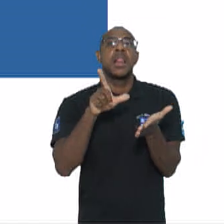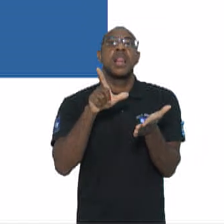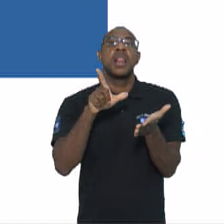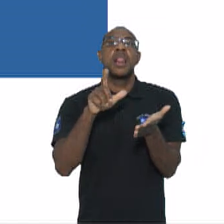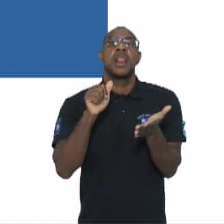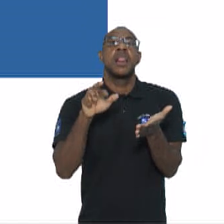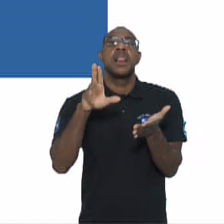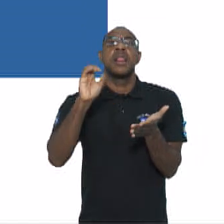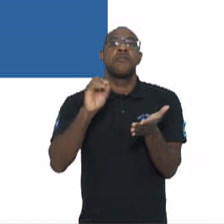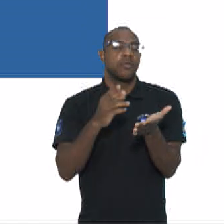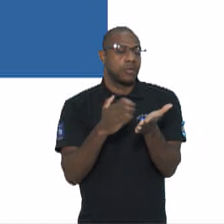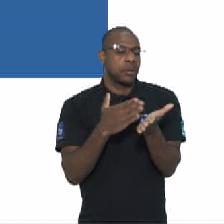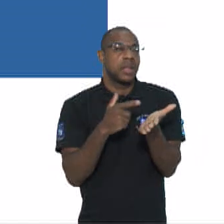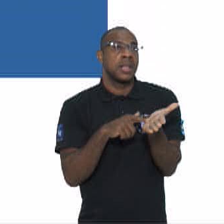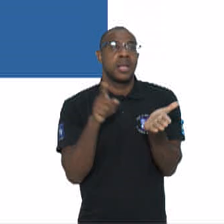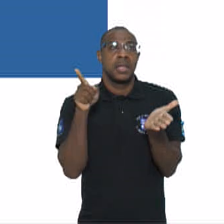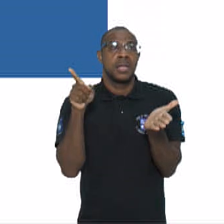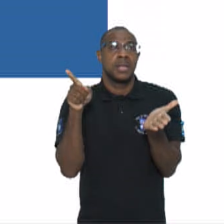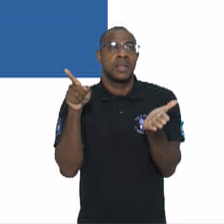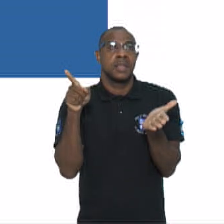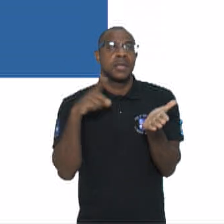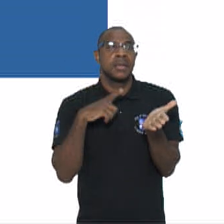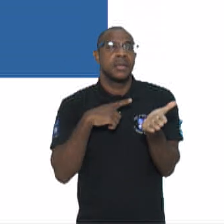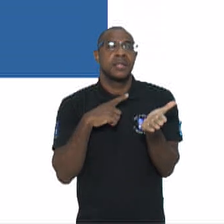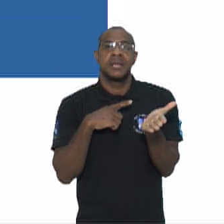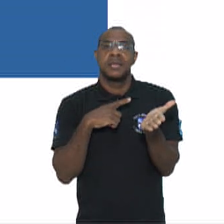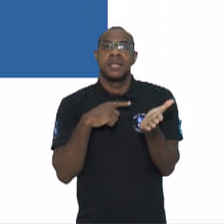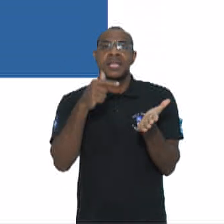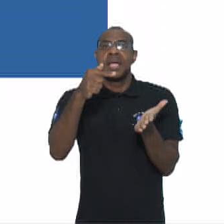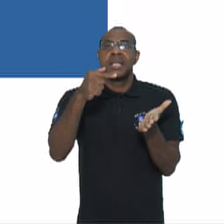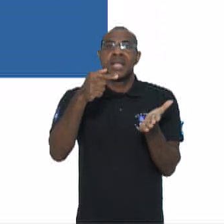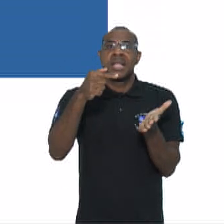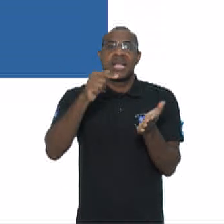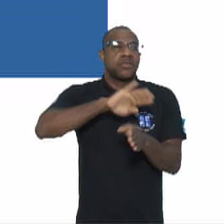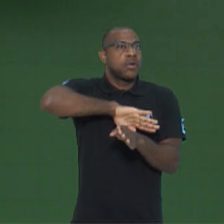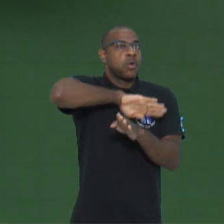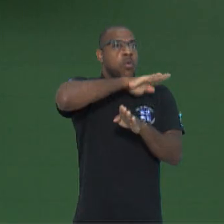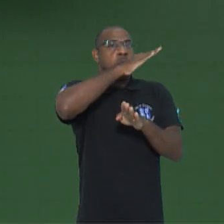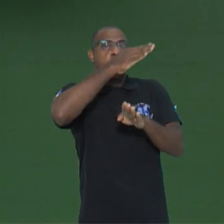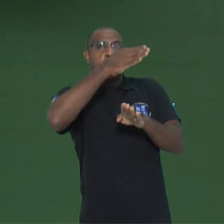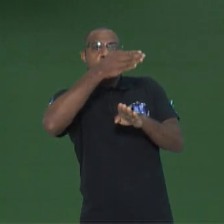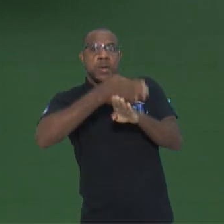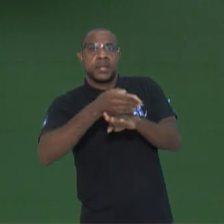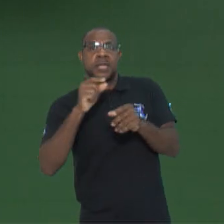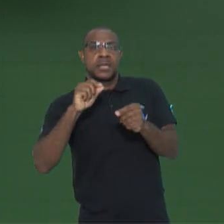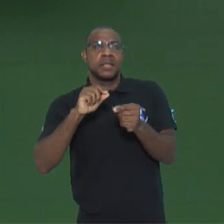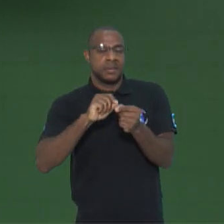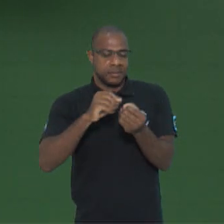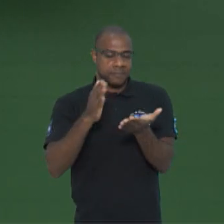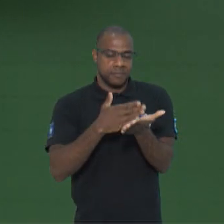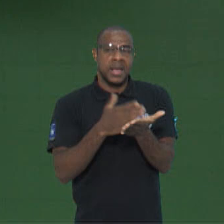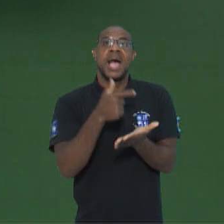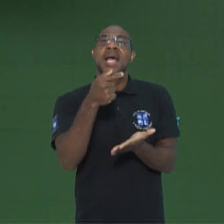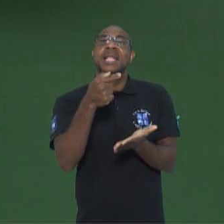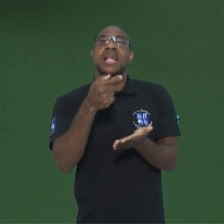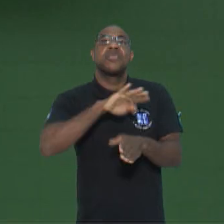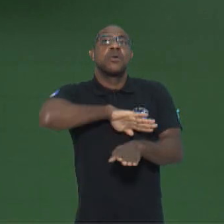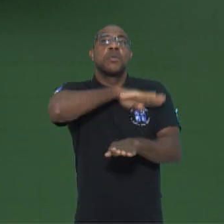aqui o Manuel Morgado, ele escreveu um livro chamado 7 Cumes, Uma Vida nas Montanhas. Ele é um montanhista, inclusive, que conquistou essas